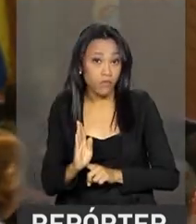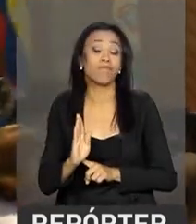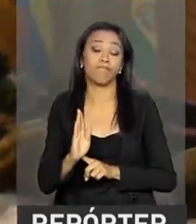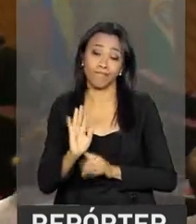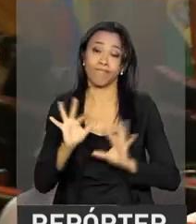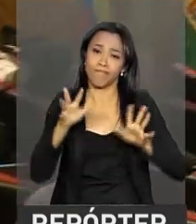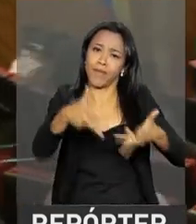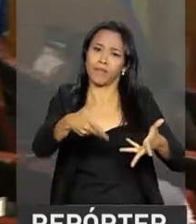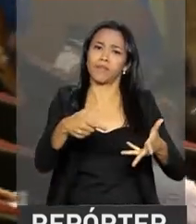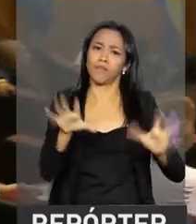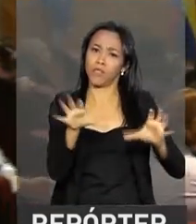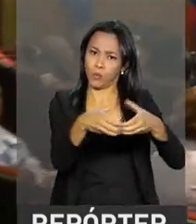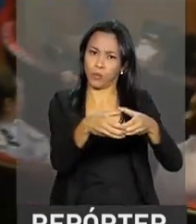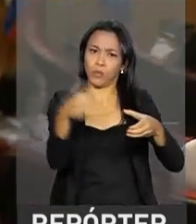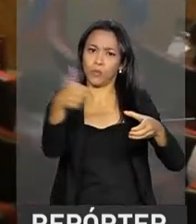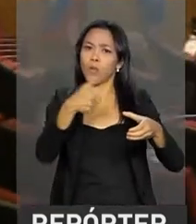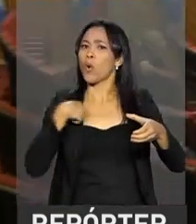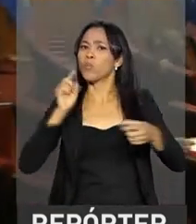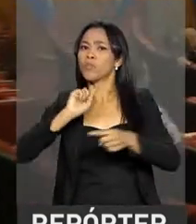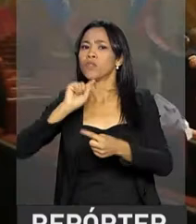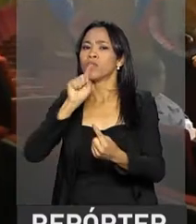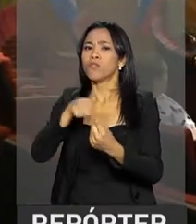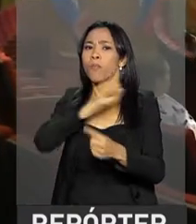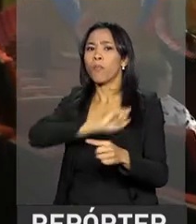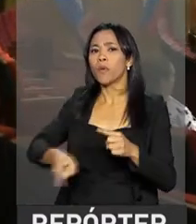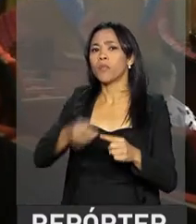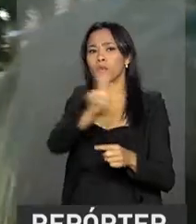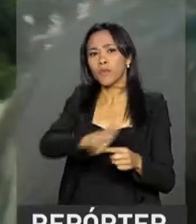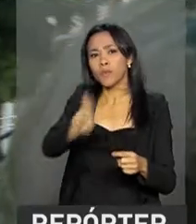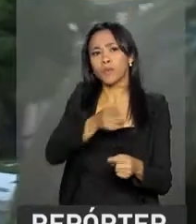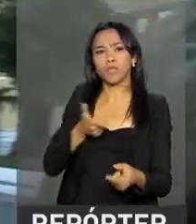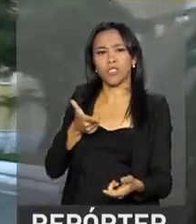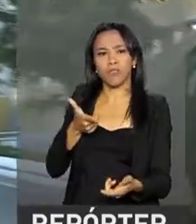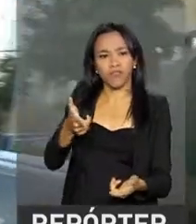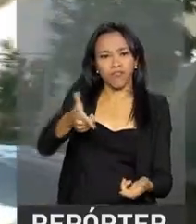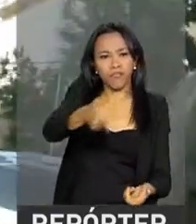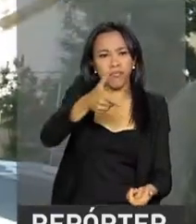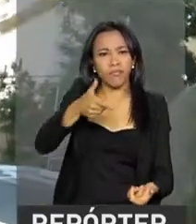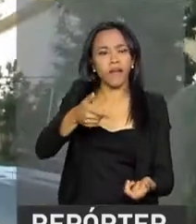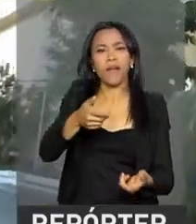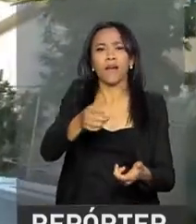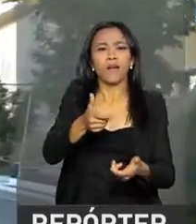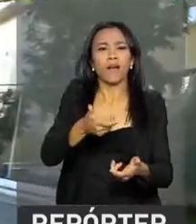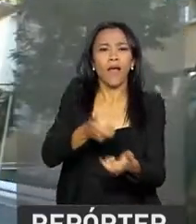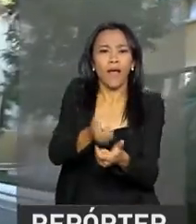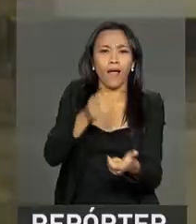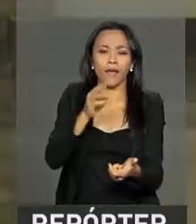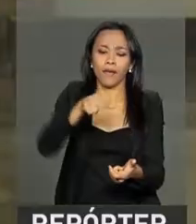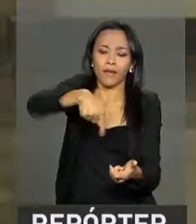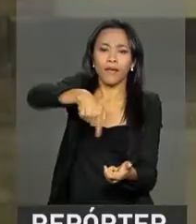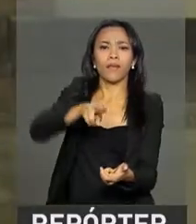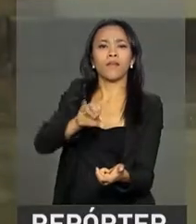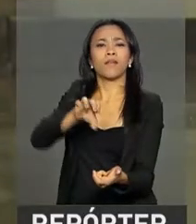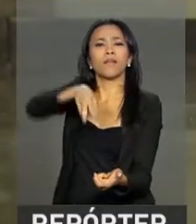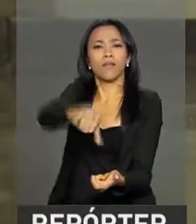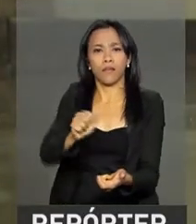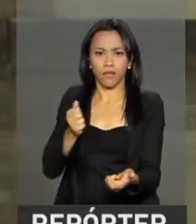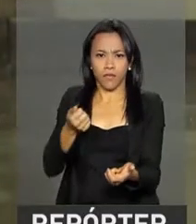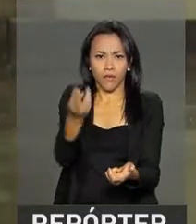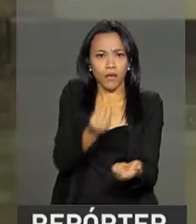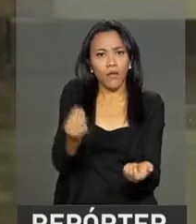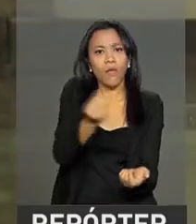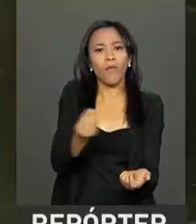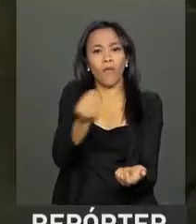internacional para a proibição de armas químicas e tem ganhado o papel de destaque na luta contra os riscos de natureza